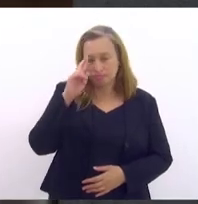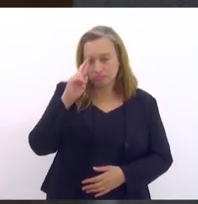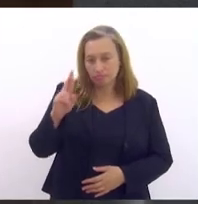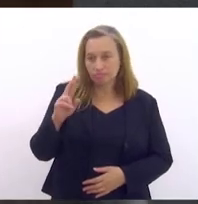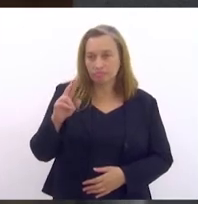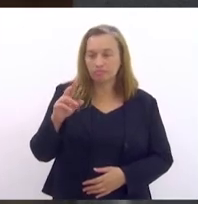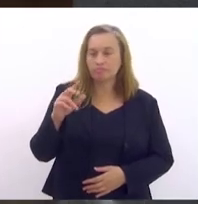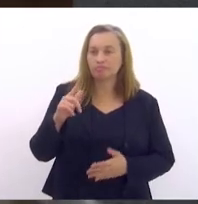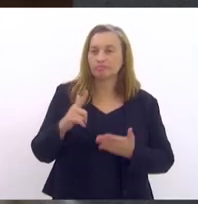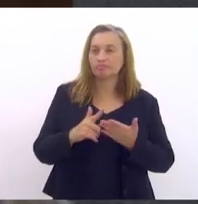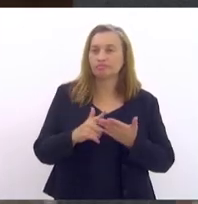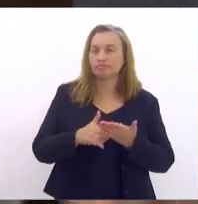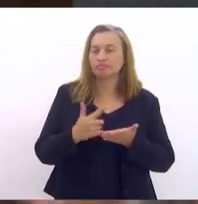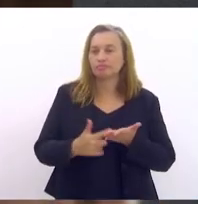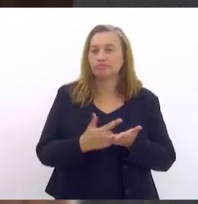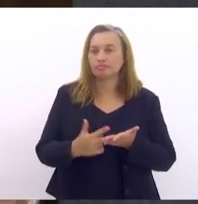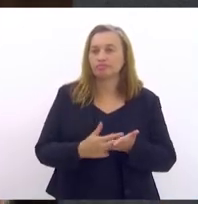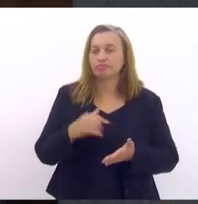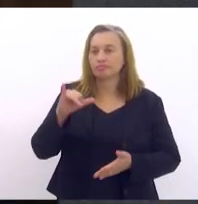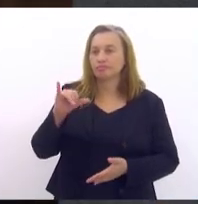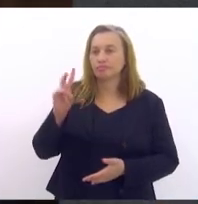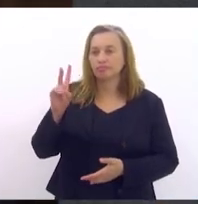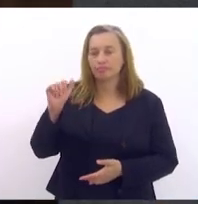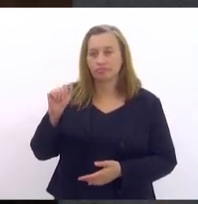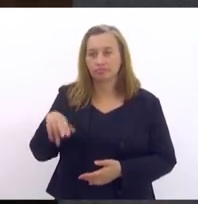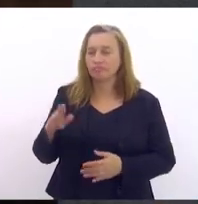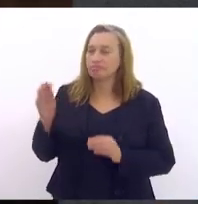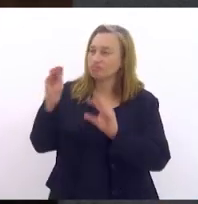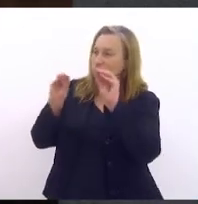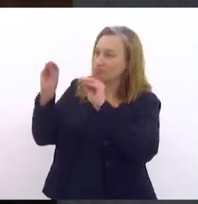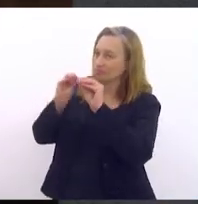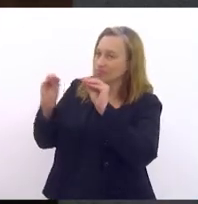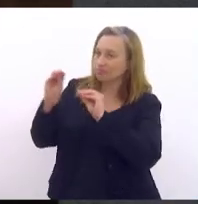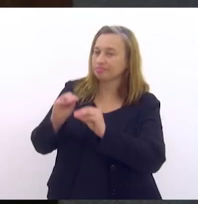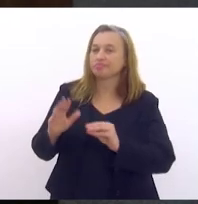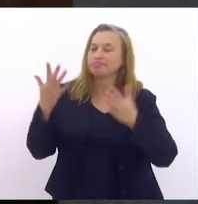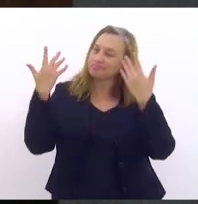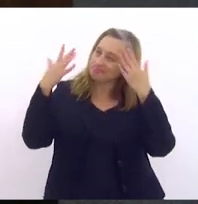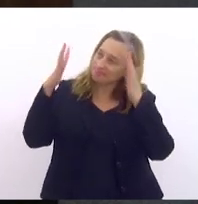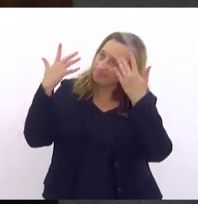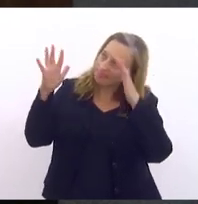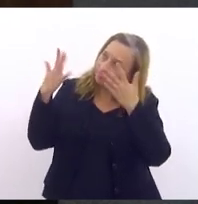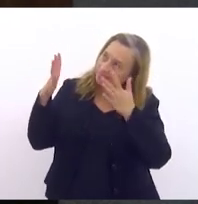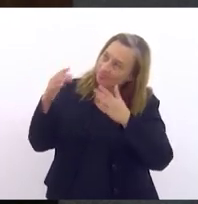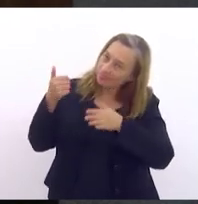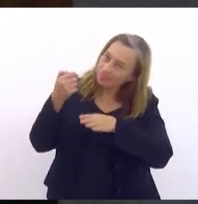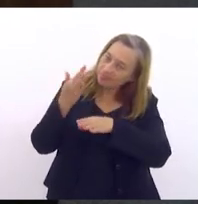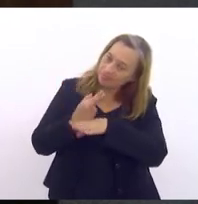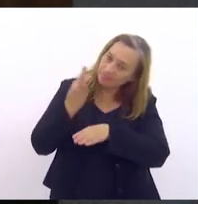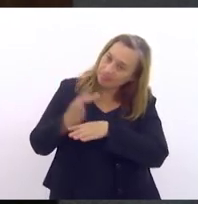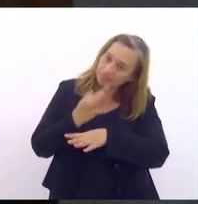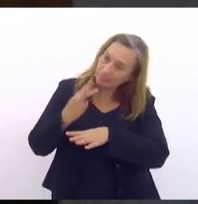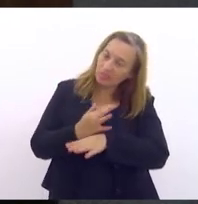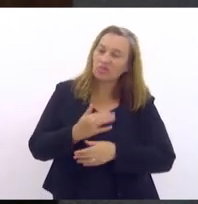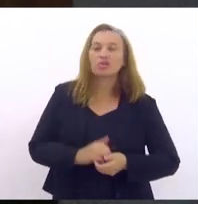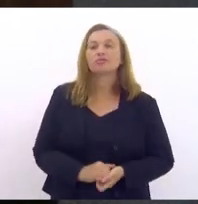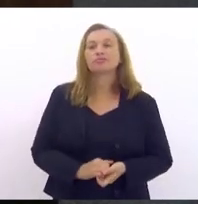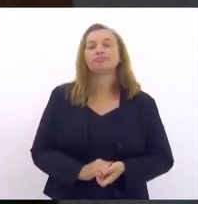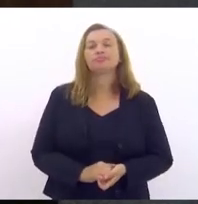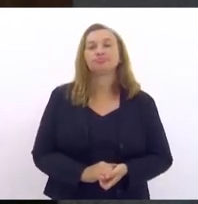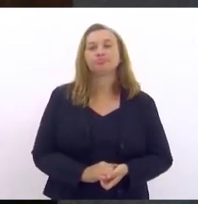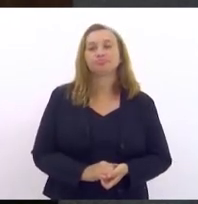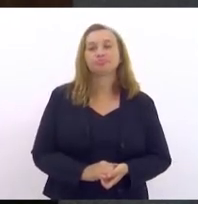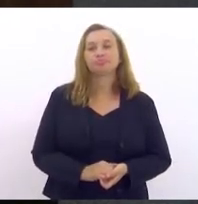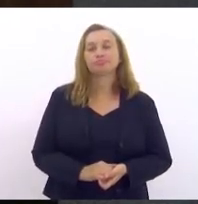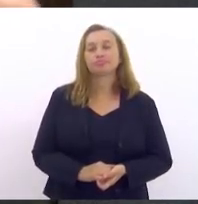livraria, né, que está aqui, o Ivan, está aqui. Beijo, Ivan. Parabéns aí pela resistência, pela resiliência. É